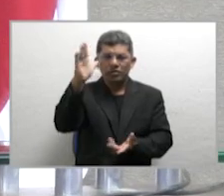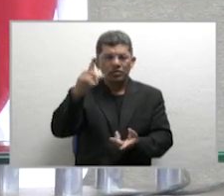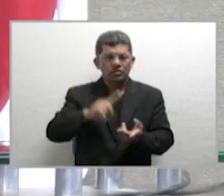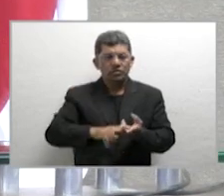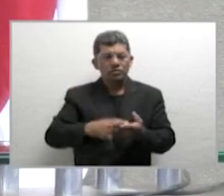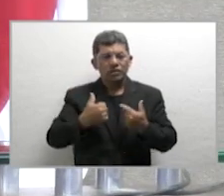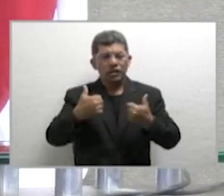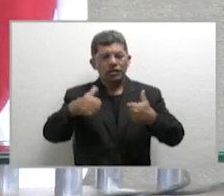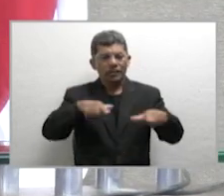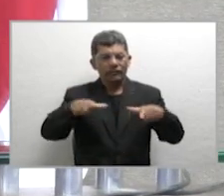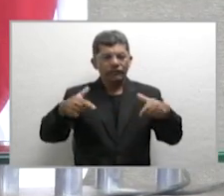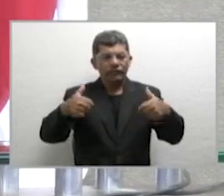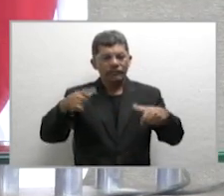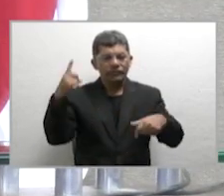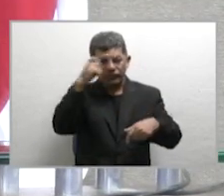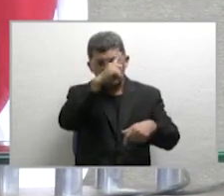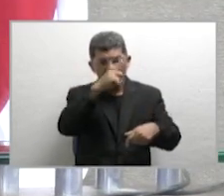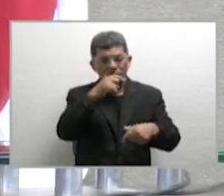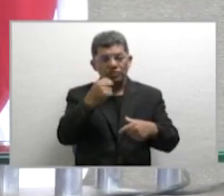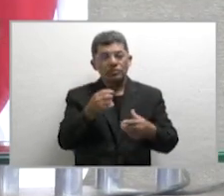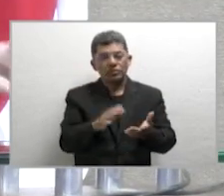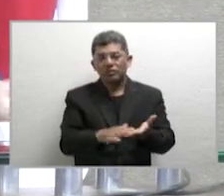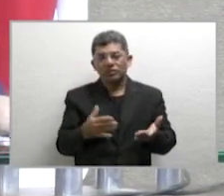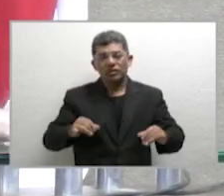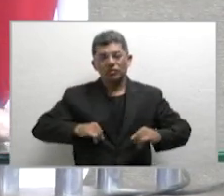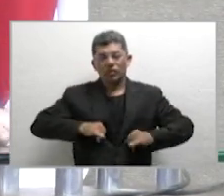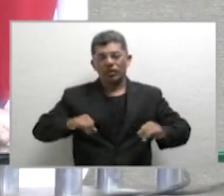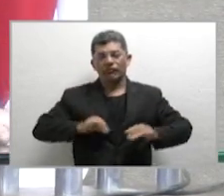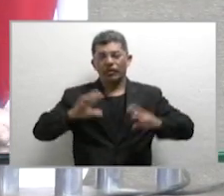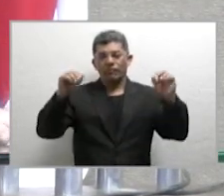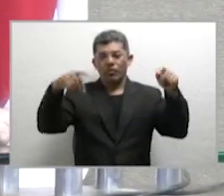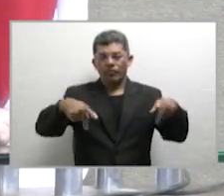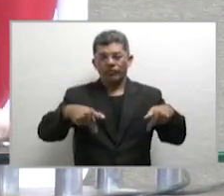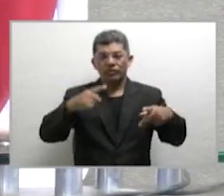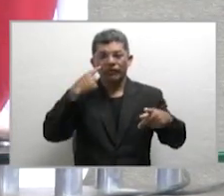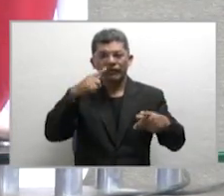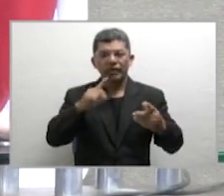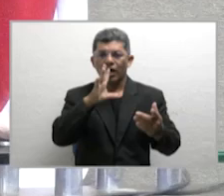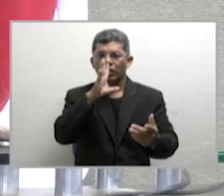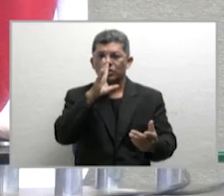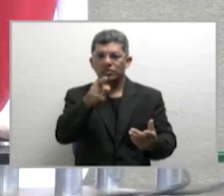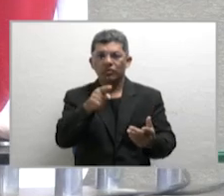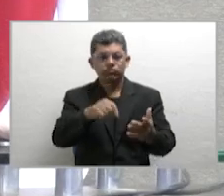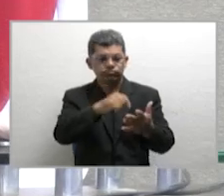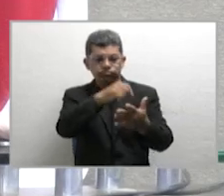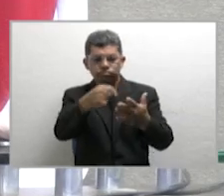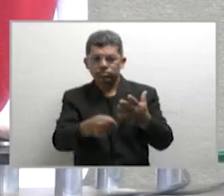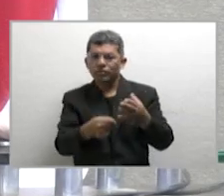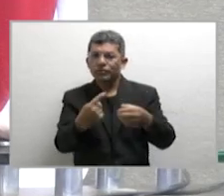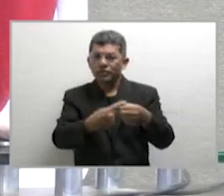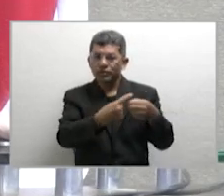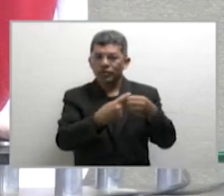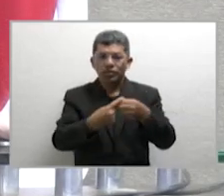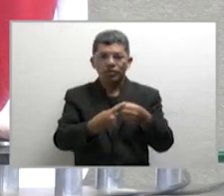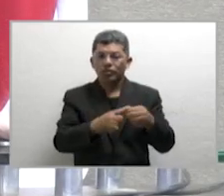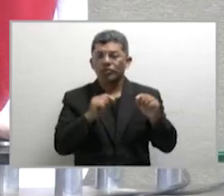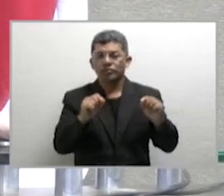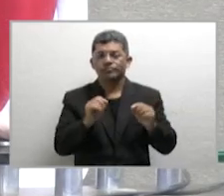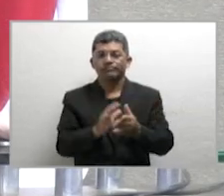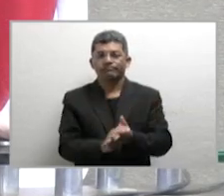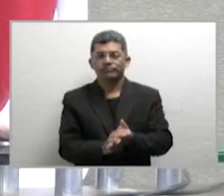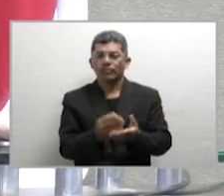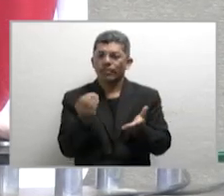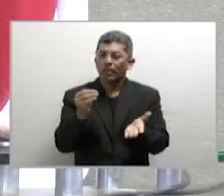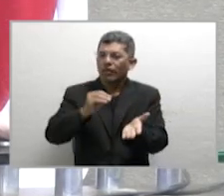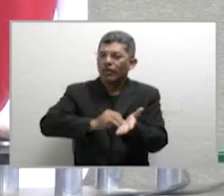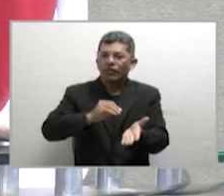perde é a nossa população. Muitas vezes, vocês vão ver, senhores deputados, as denúncias que vão vir aqui do interior, deputado Joana Dark, a